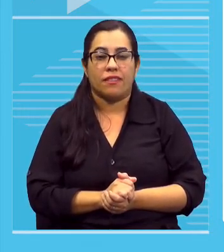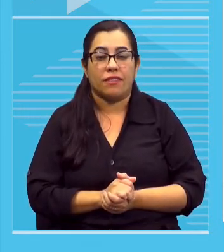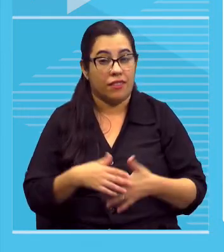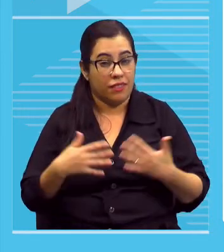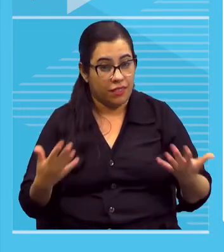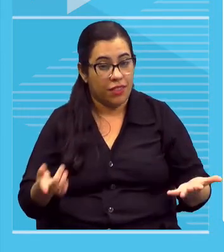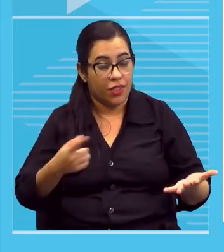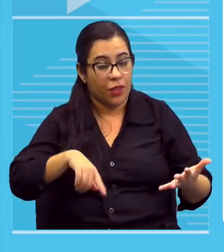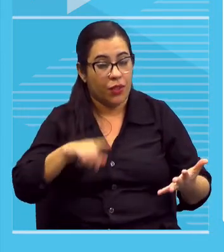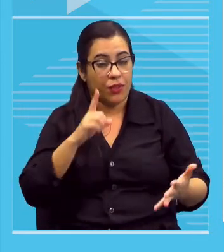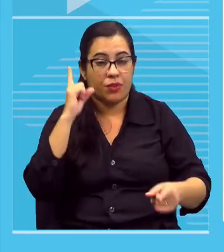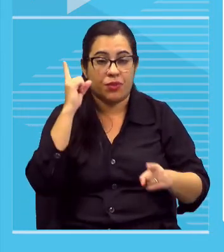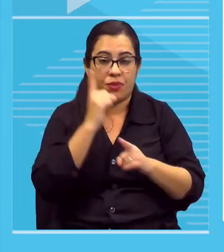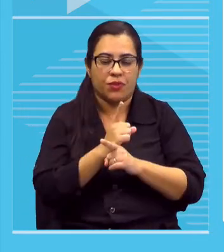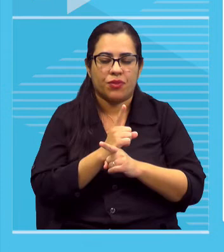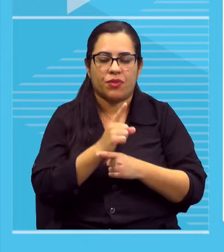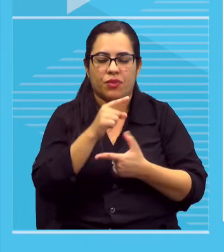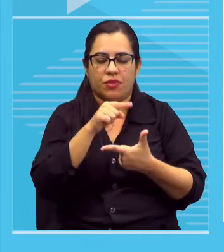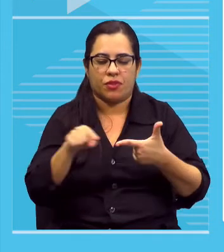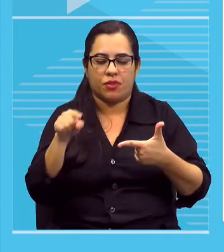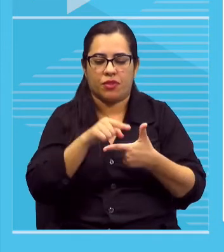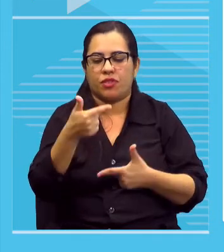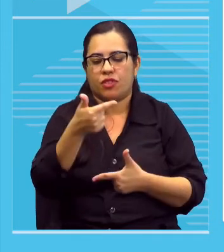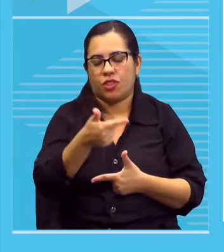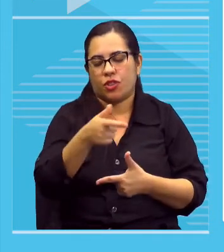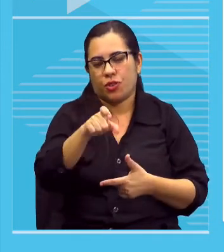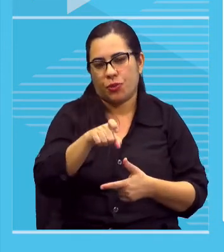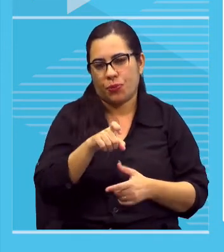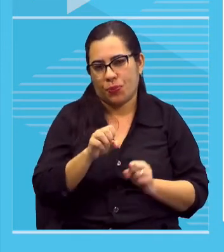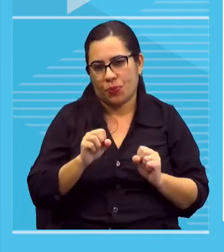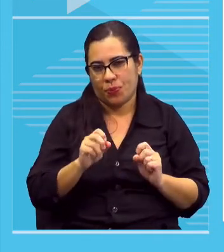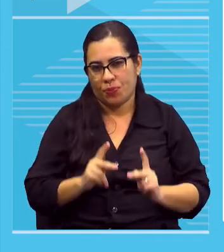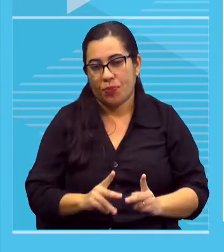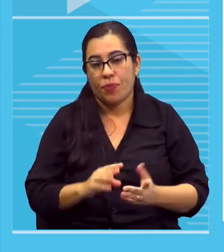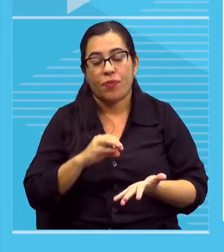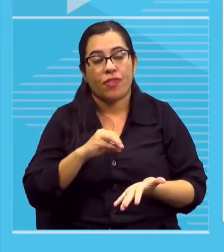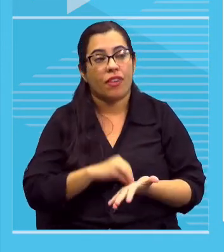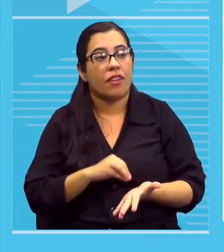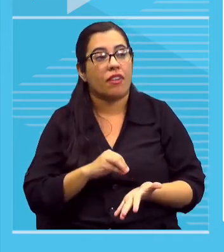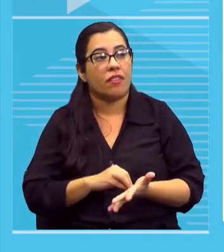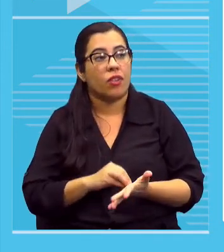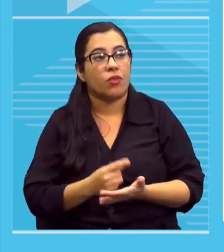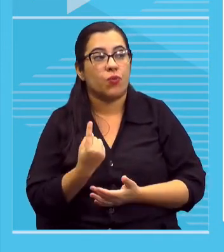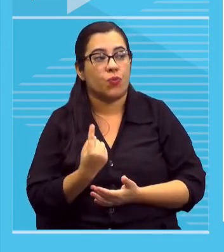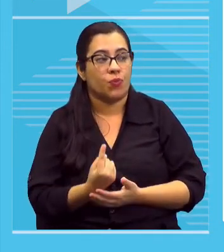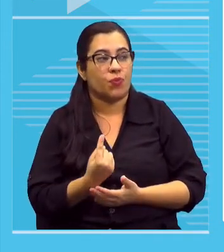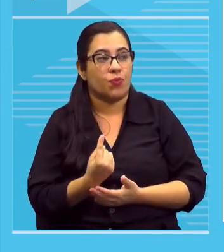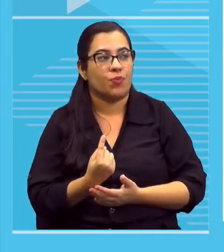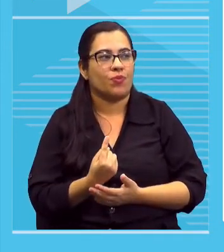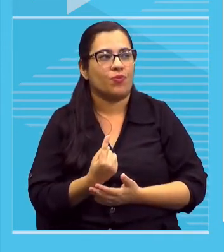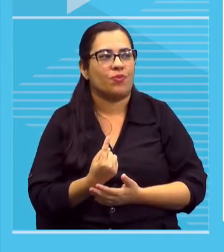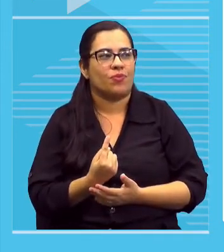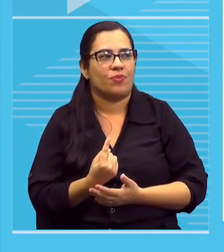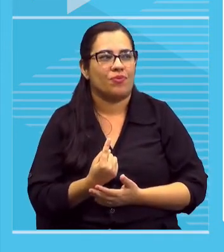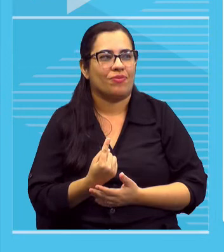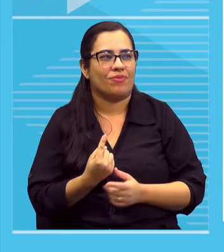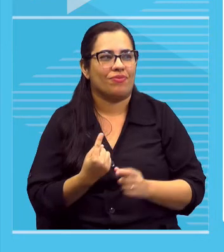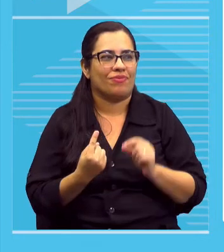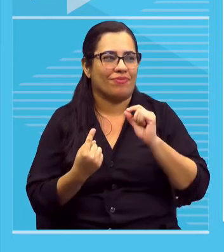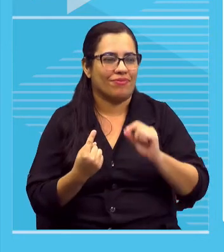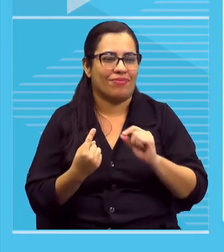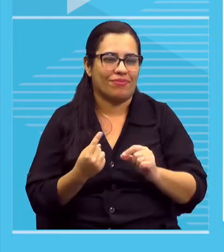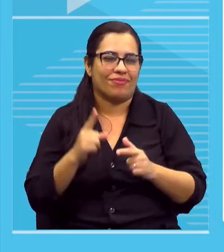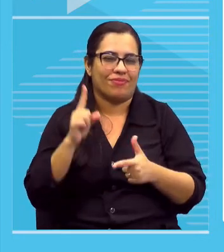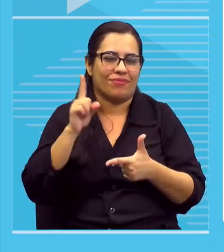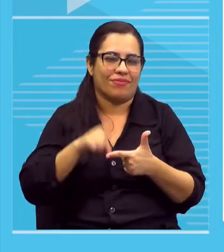e achamos o cosseno de 2x tá faltando um O que é